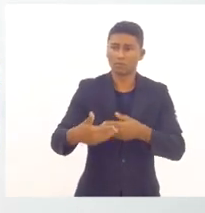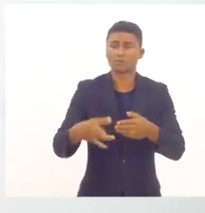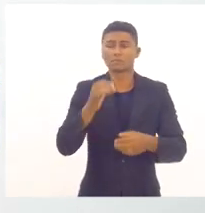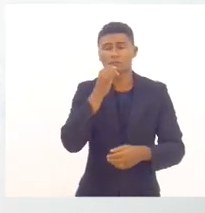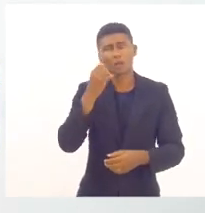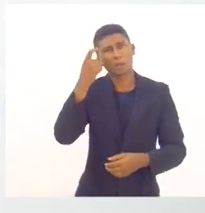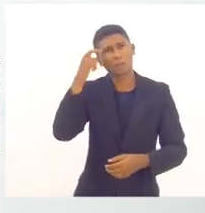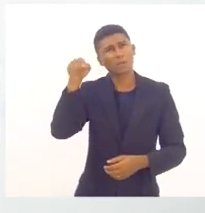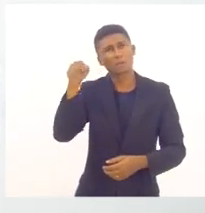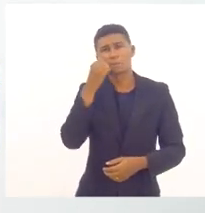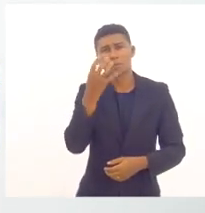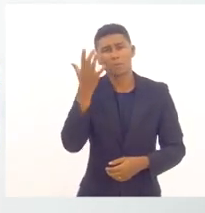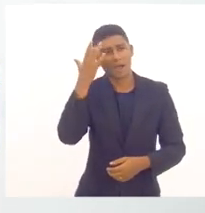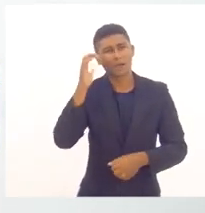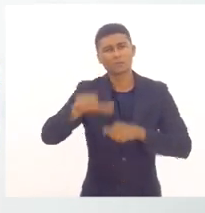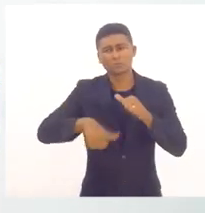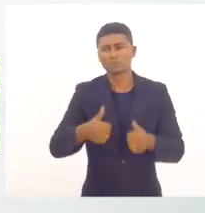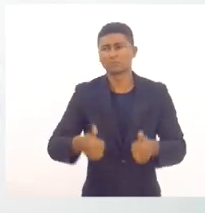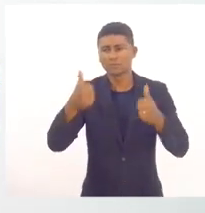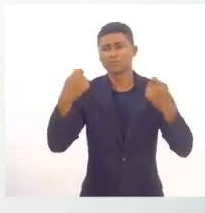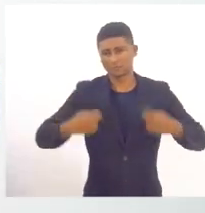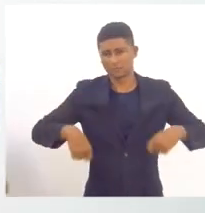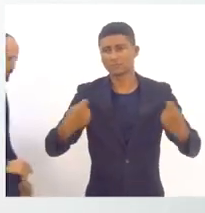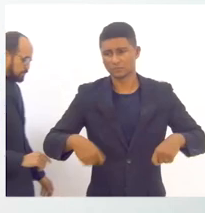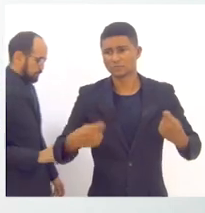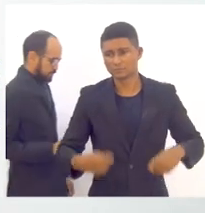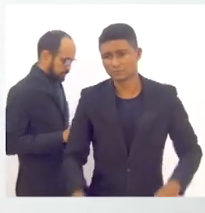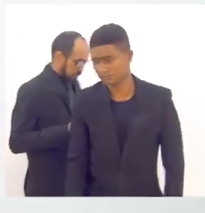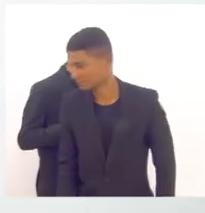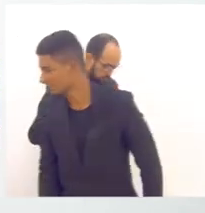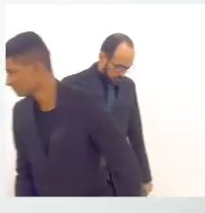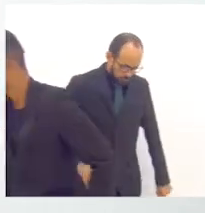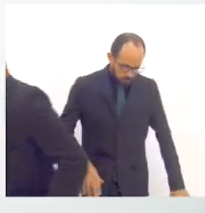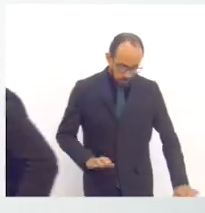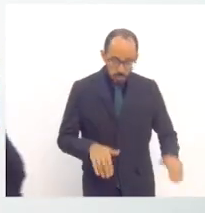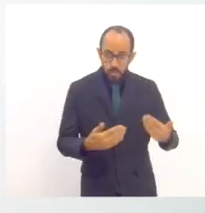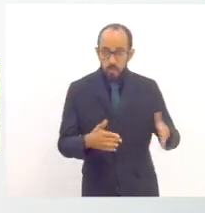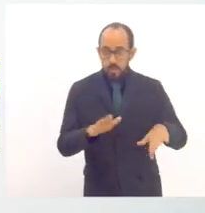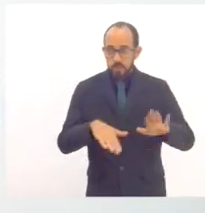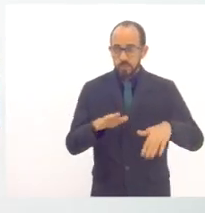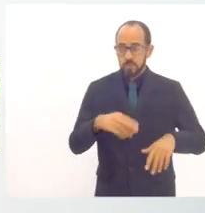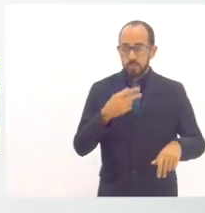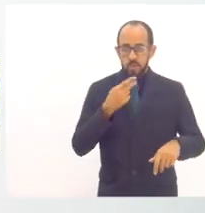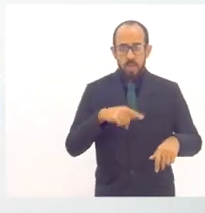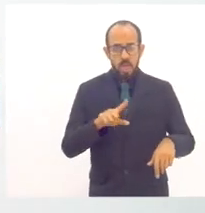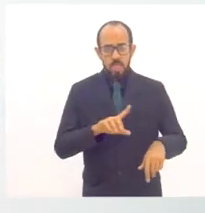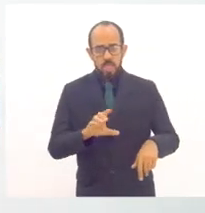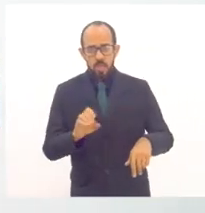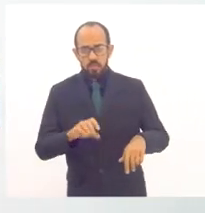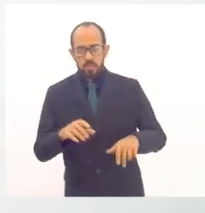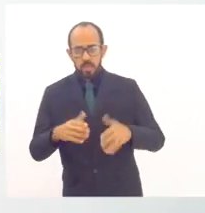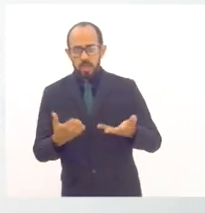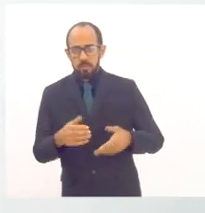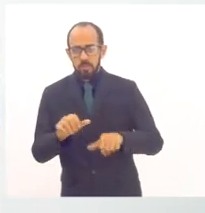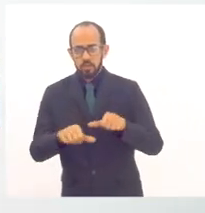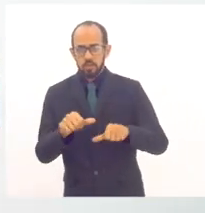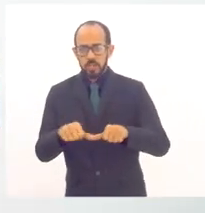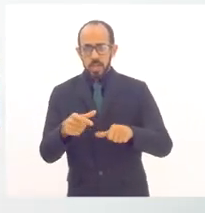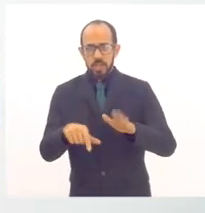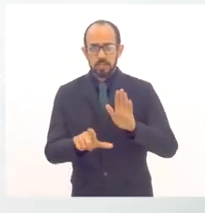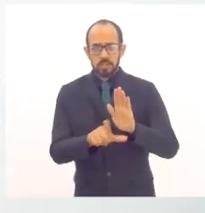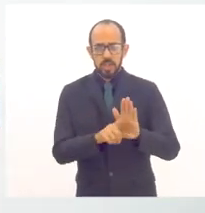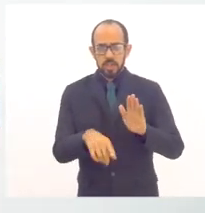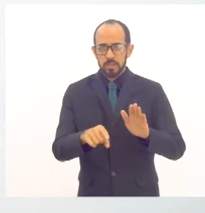muito boa, mas deve melhorar aqui, ali, acolá. Alguém vai dizer, ah, não, você está querendo modificar as leis dos outros. Eu já modifiquei leis